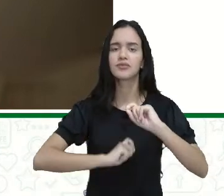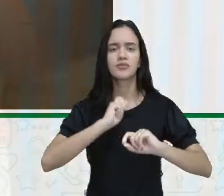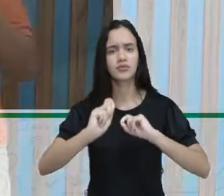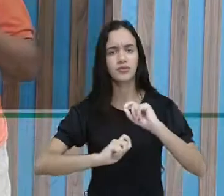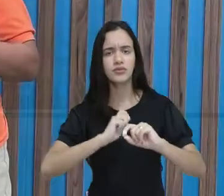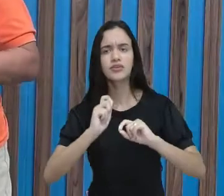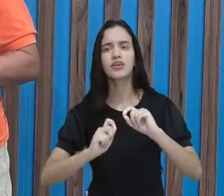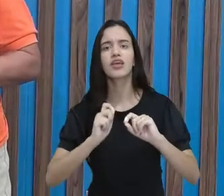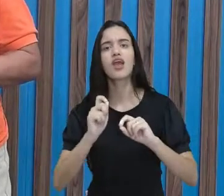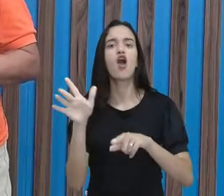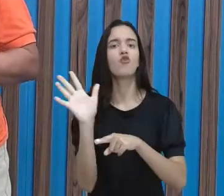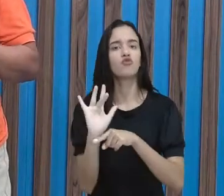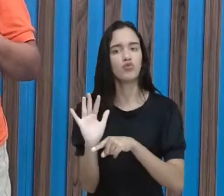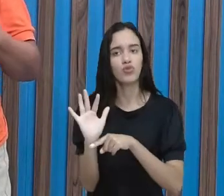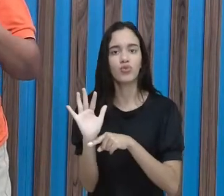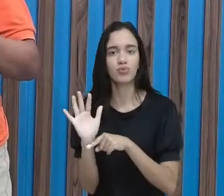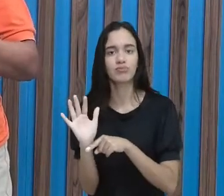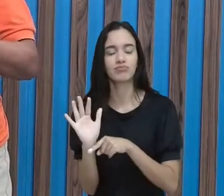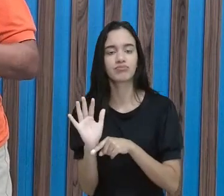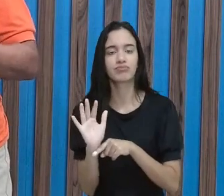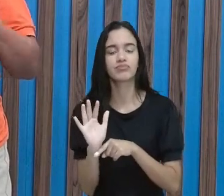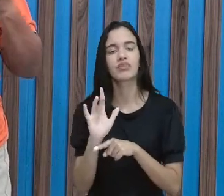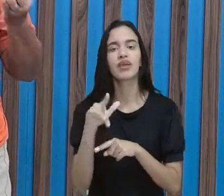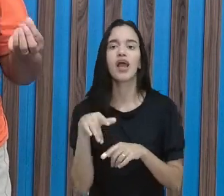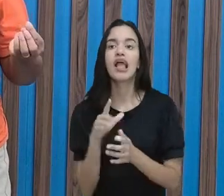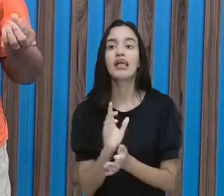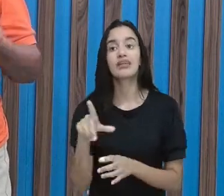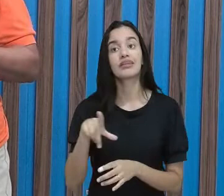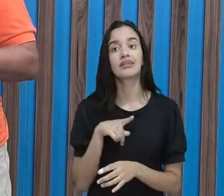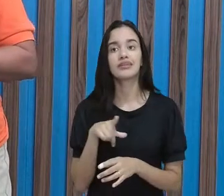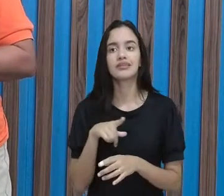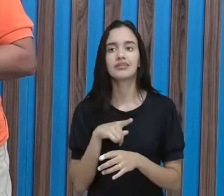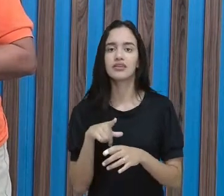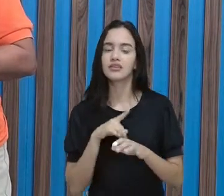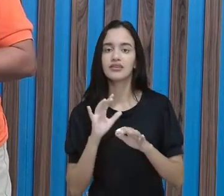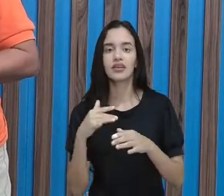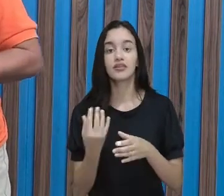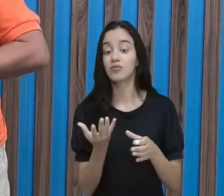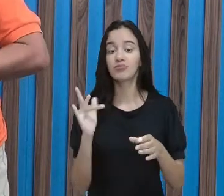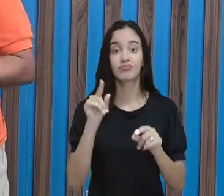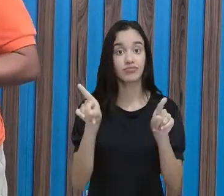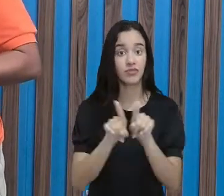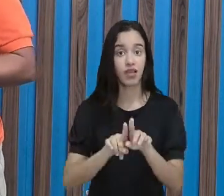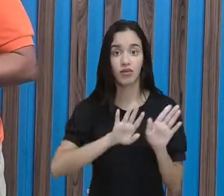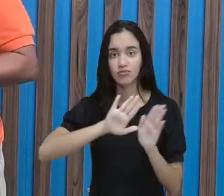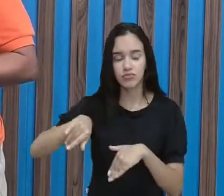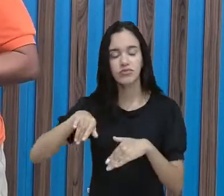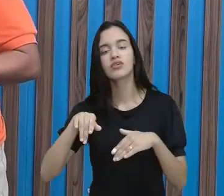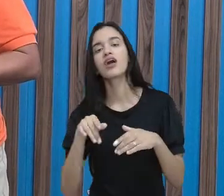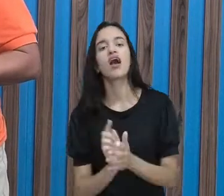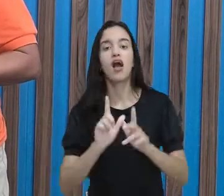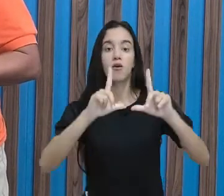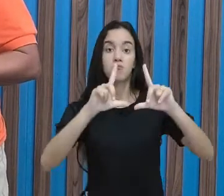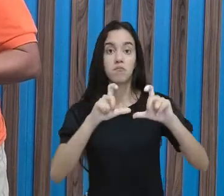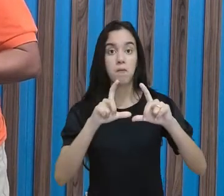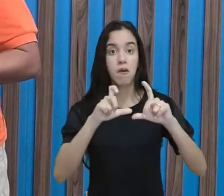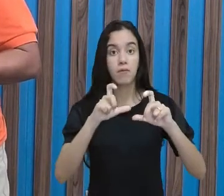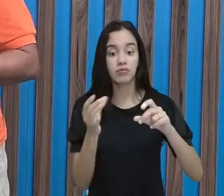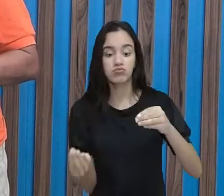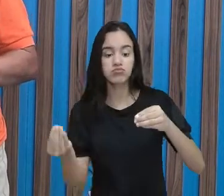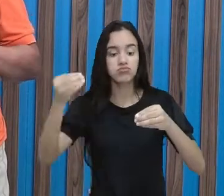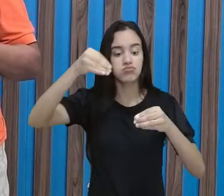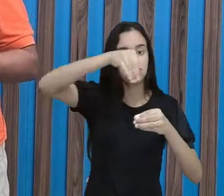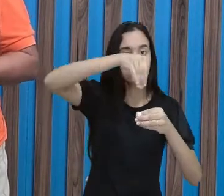um filme aí e tinha uma quantidade de fotografias que poderiam ser tiradas nela.